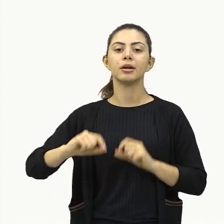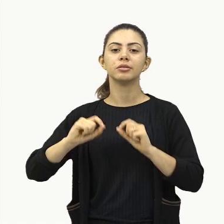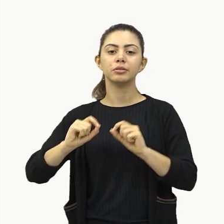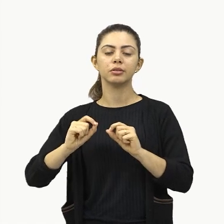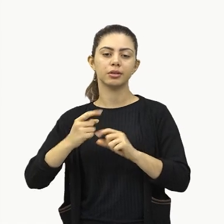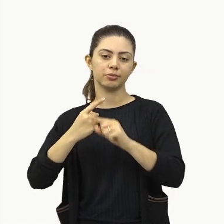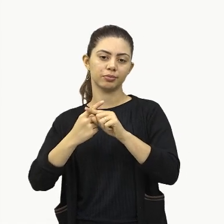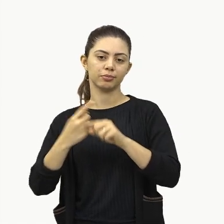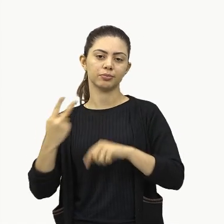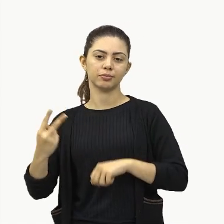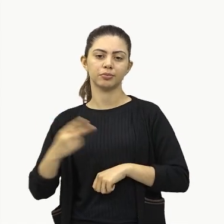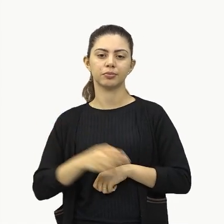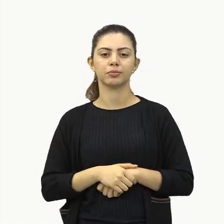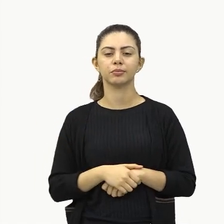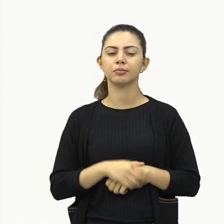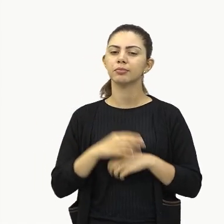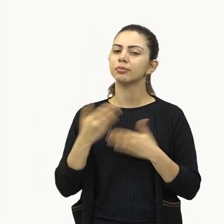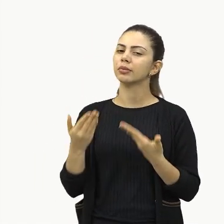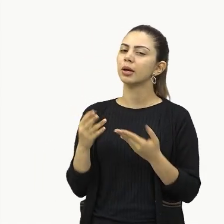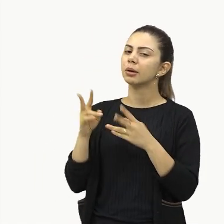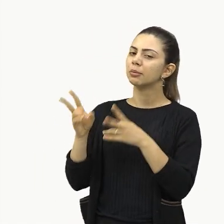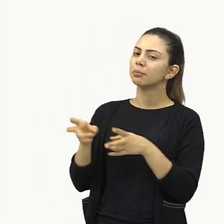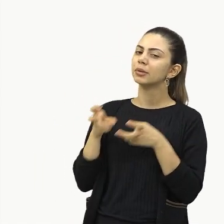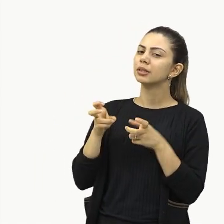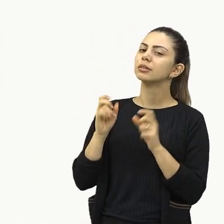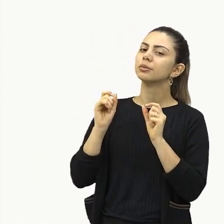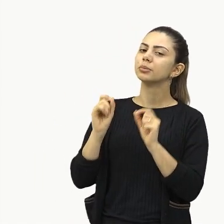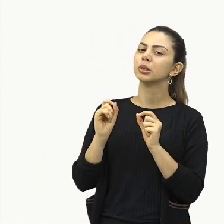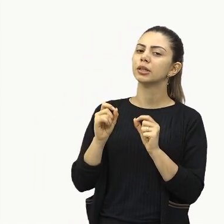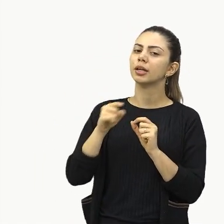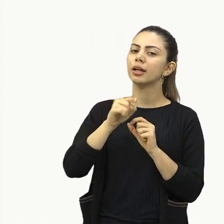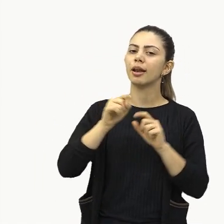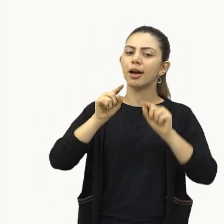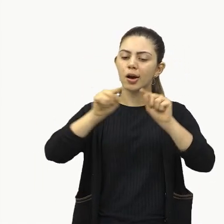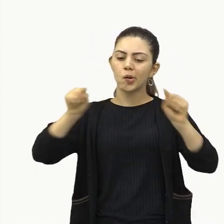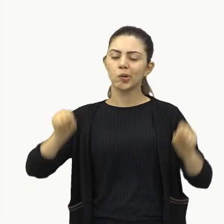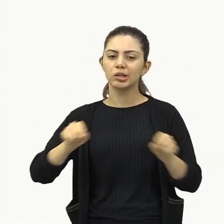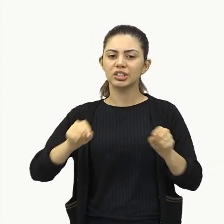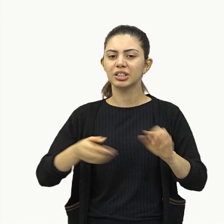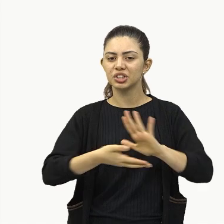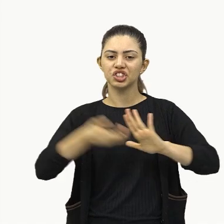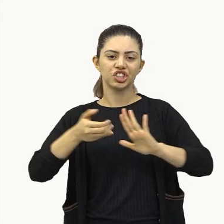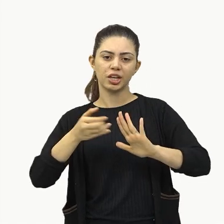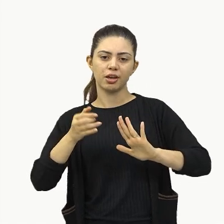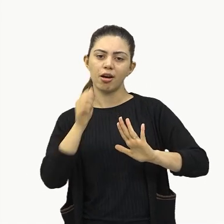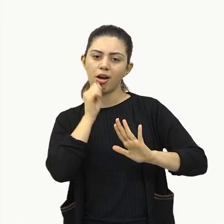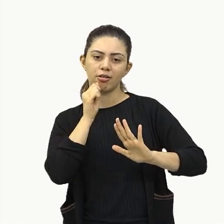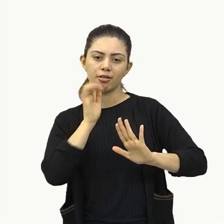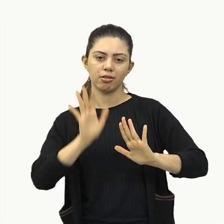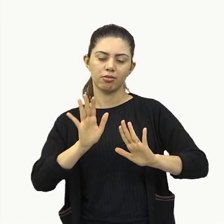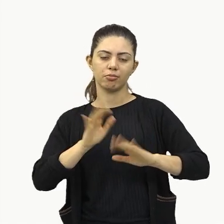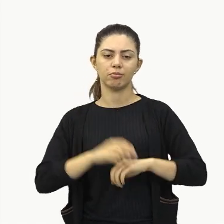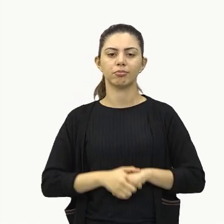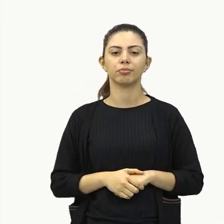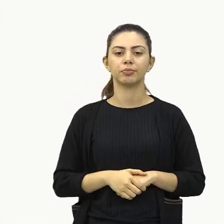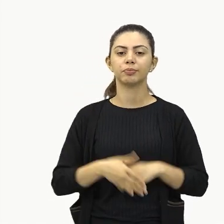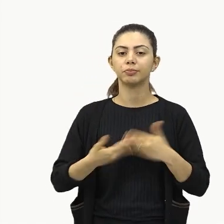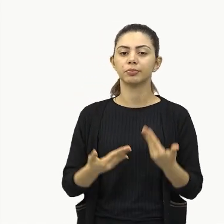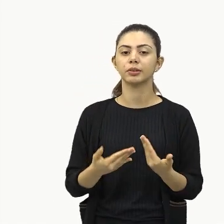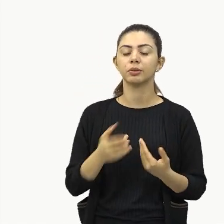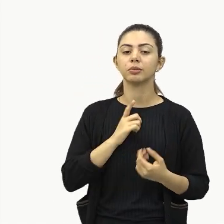2. Repare que eu também ainda não retirei colchetes, porque ainda não resolvemos. Então, aqui eu vou